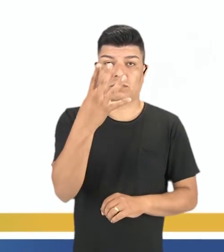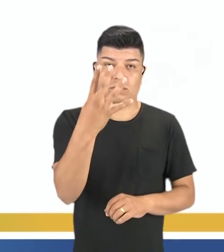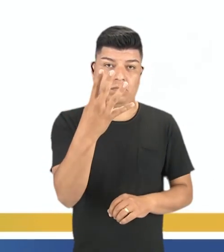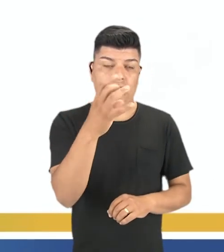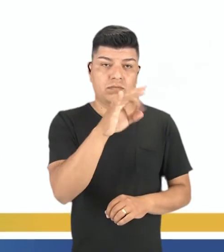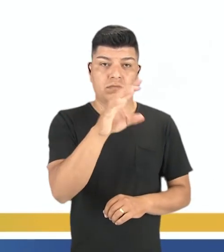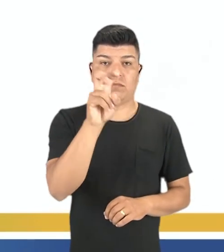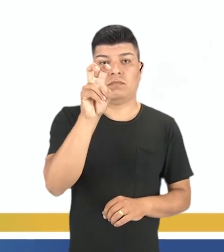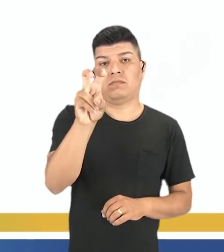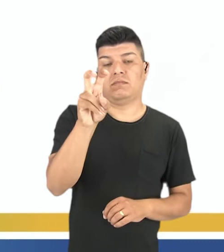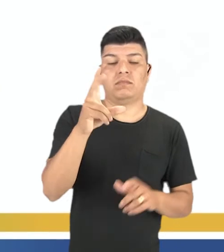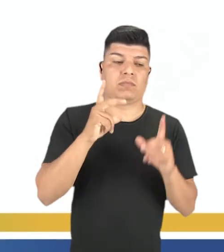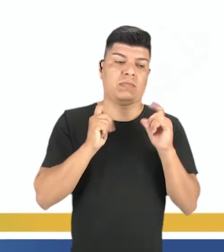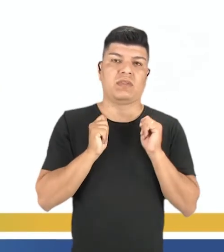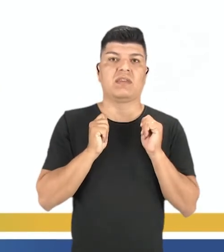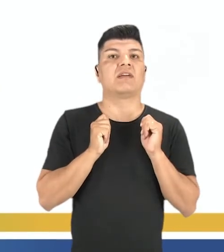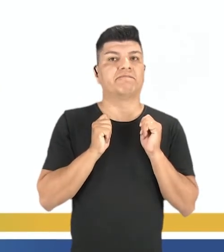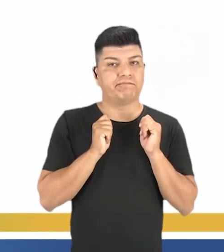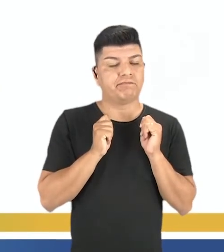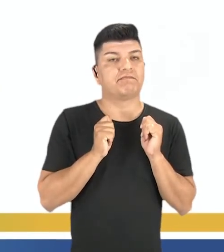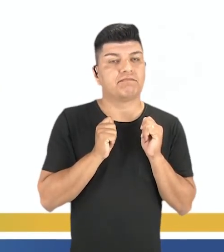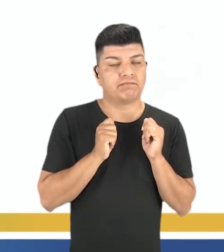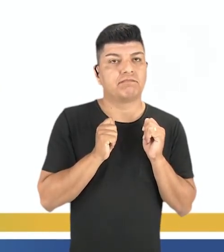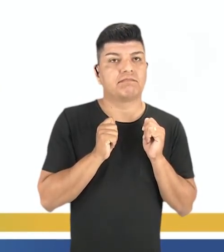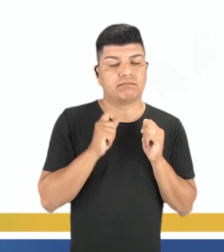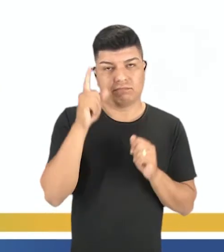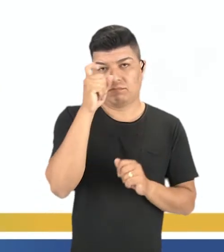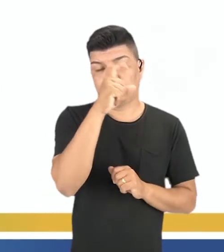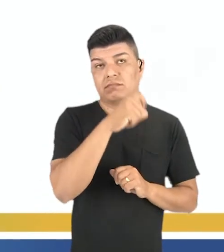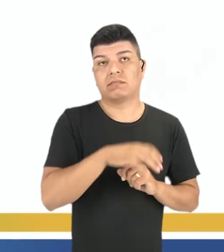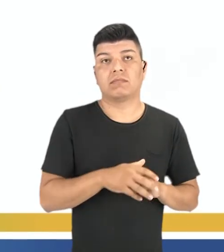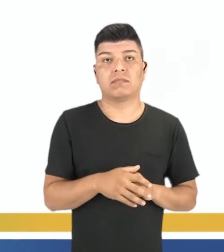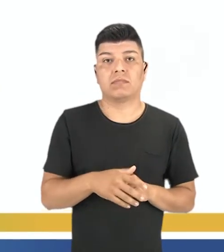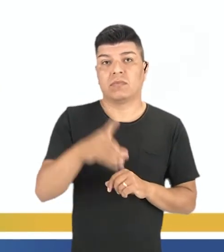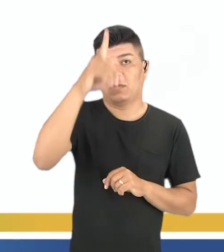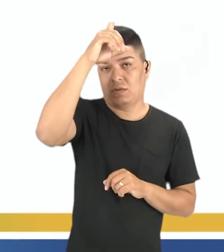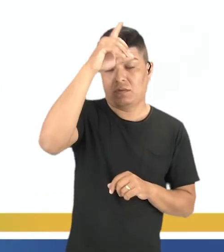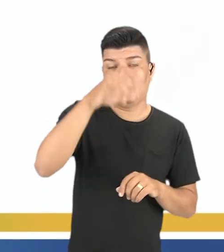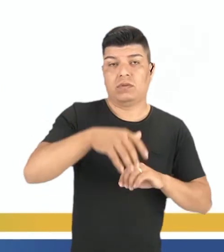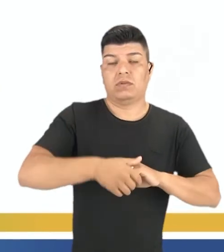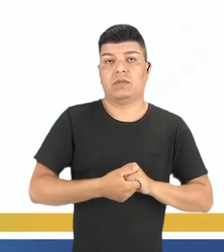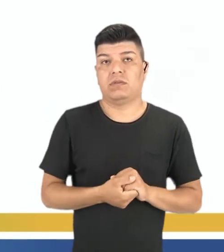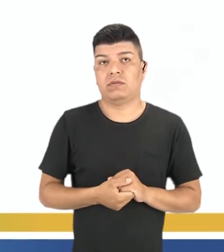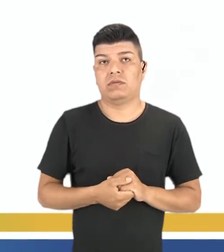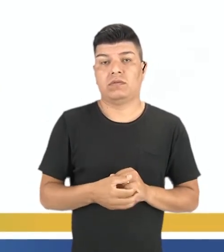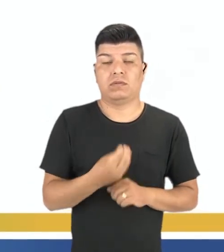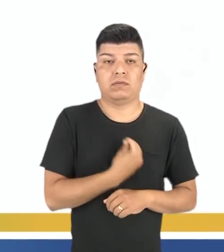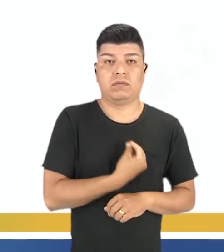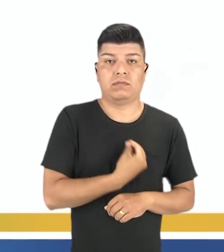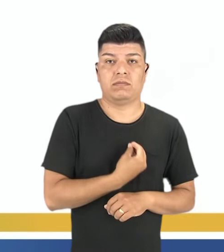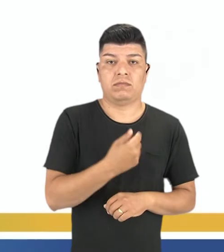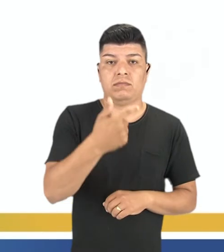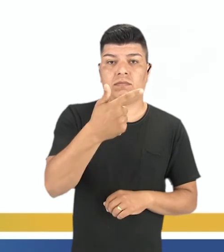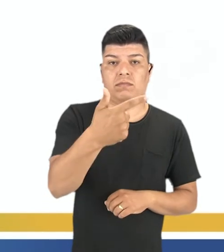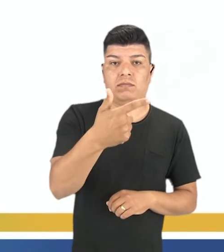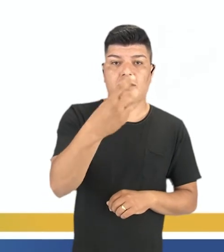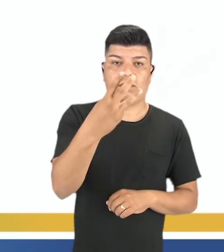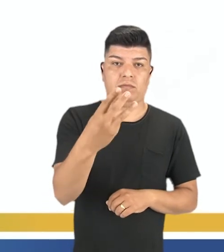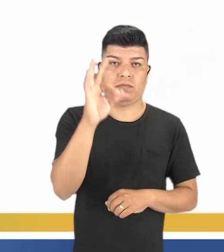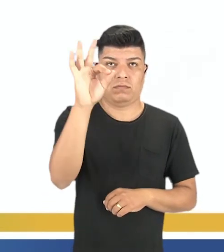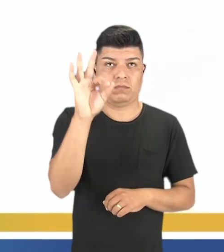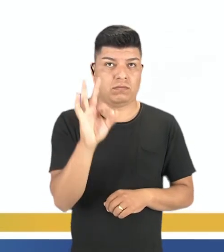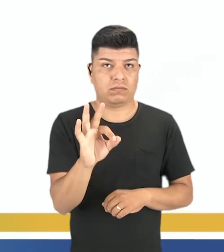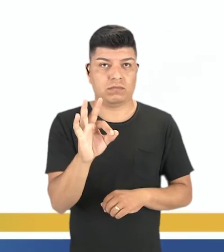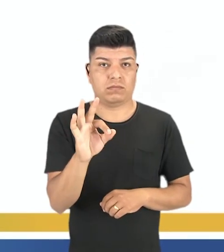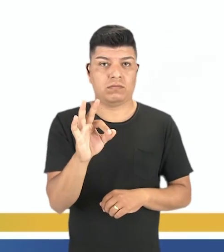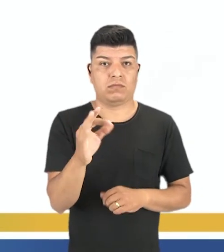5 são sedentários, então o negócio está mais grave ainda. E nos adultos, o sedentarismo está presente em 23% dos indivíduos.